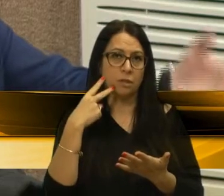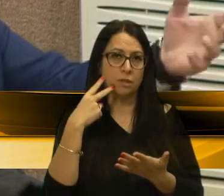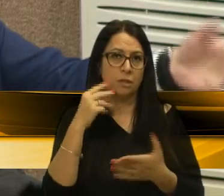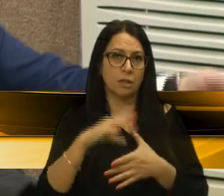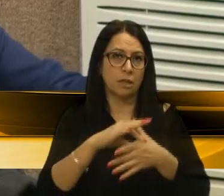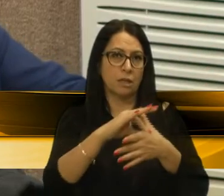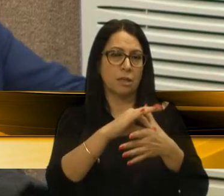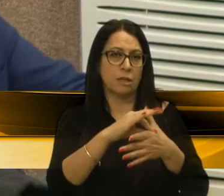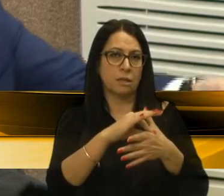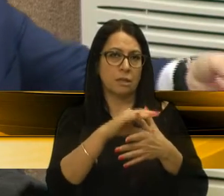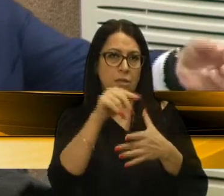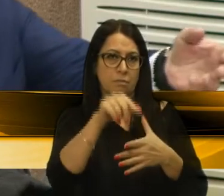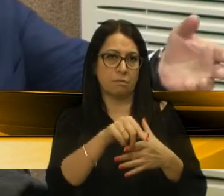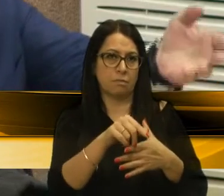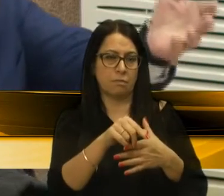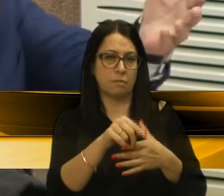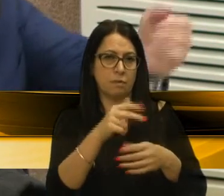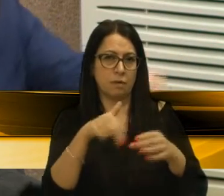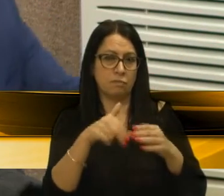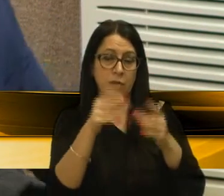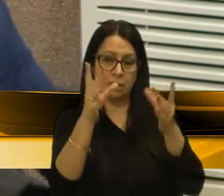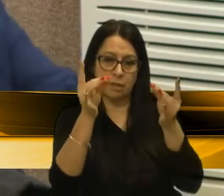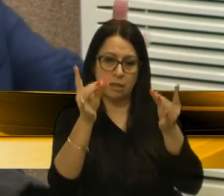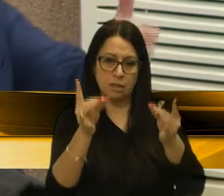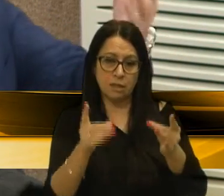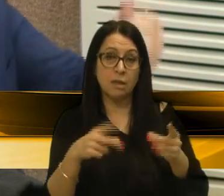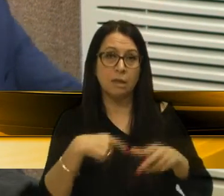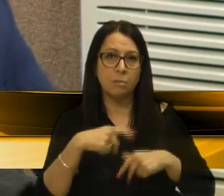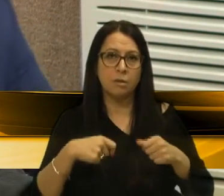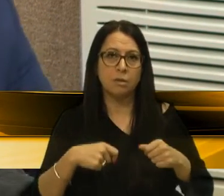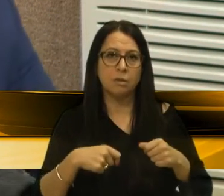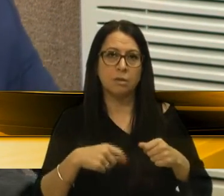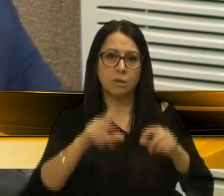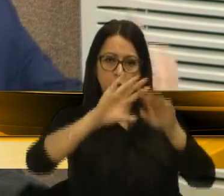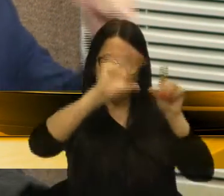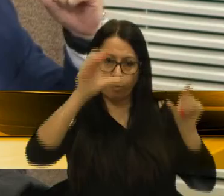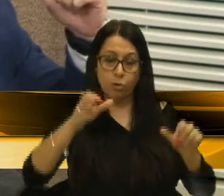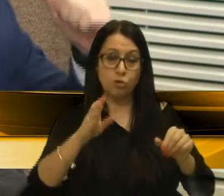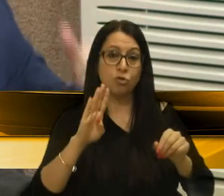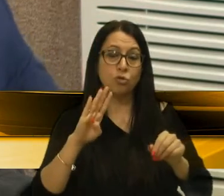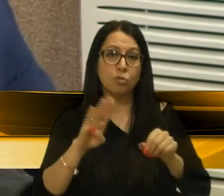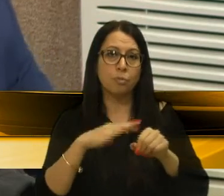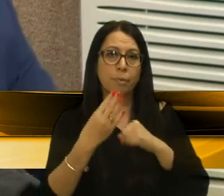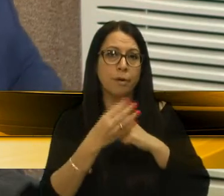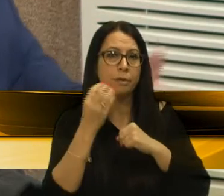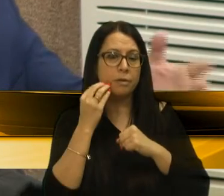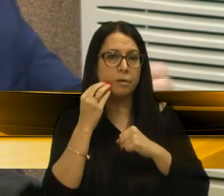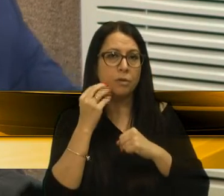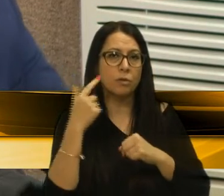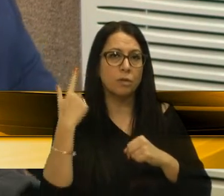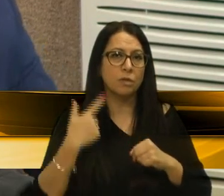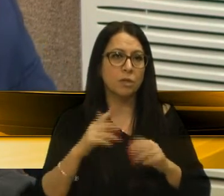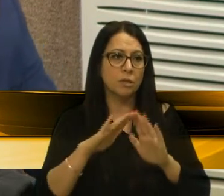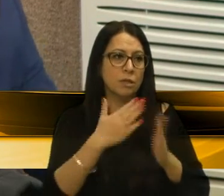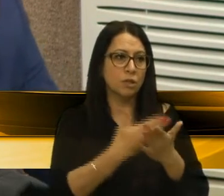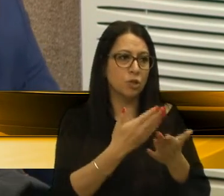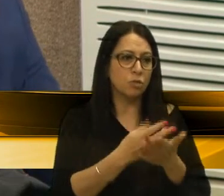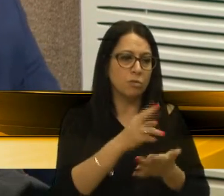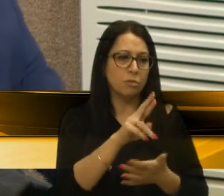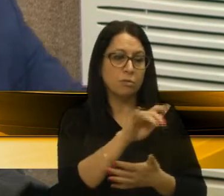governo fosse vir aqui detalhada operador de luz a questão do pórtico fosse ajudar a vereadora glória na questão da escola do riso